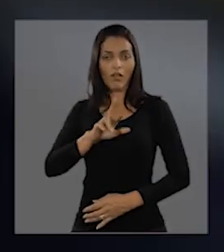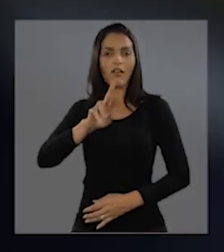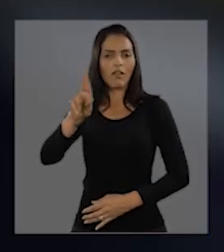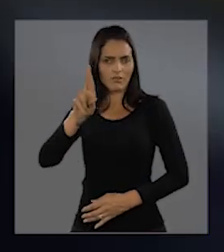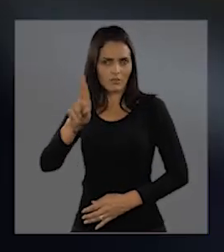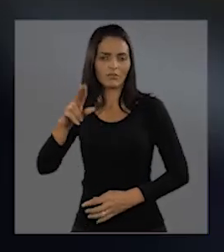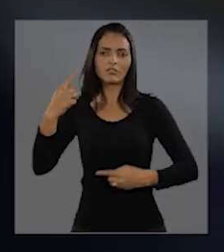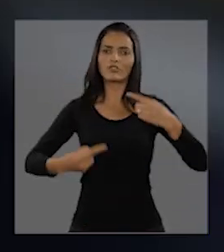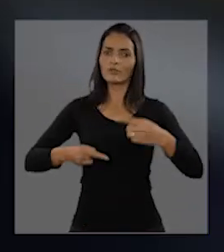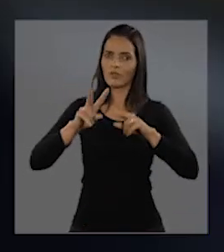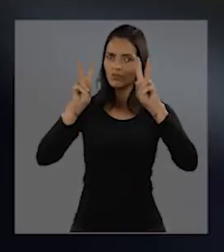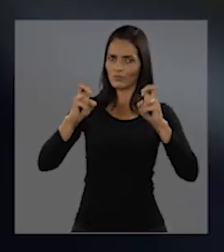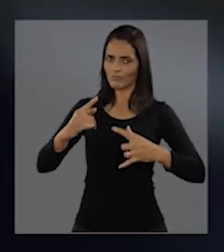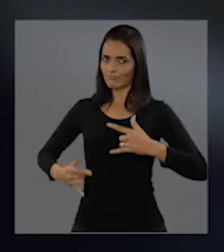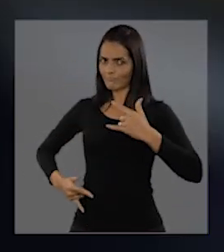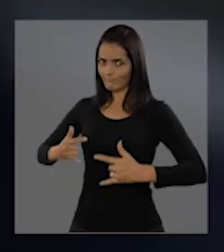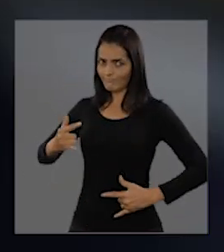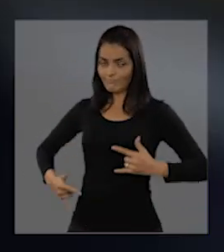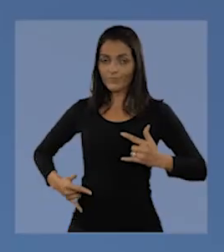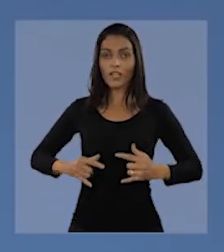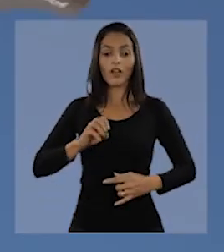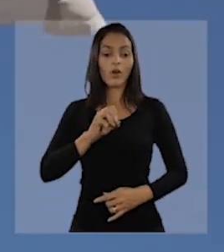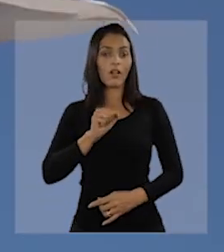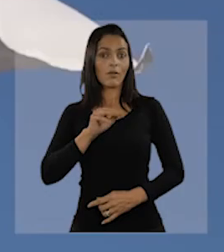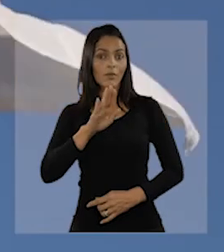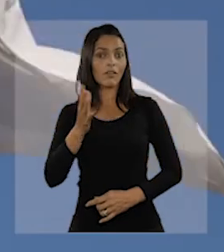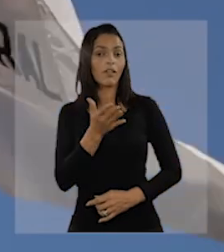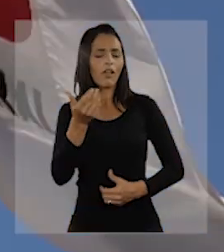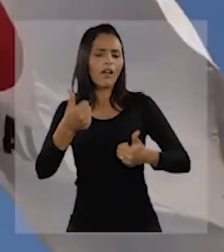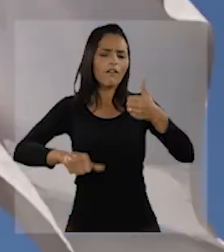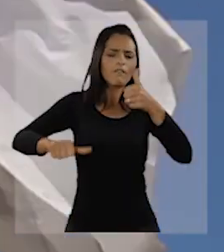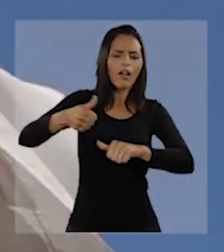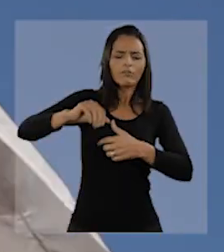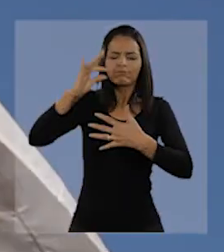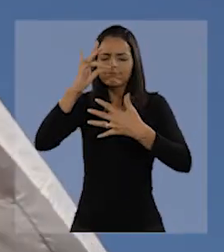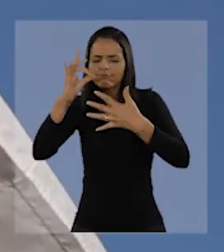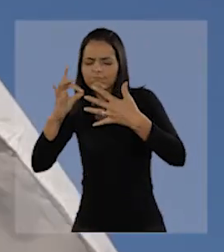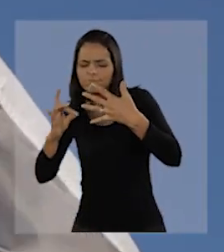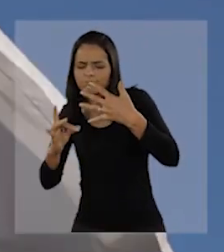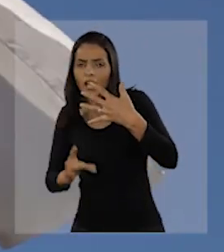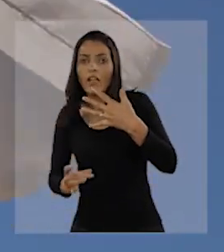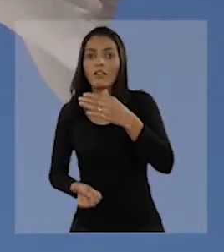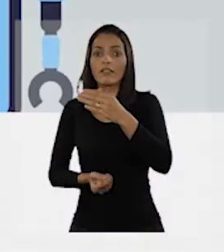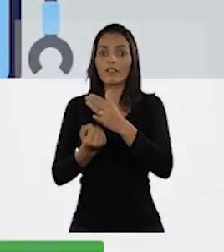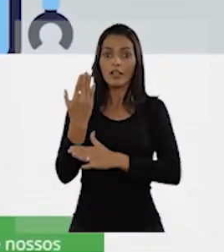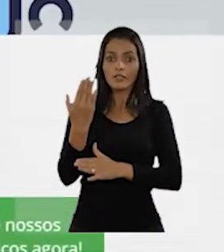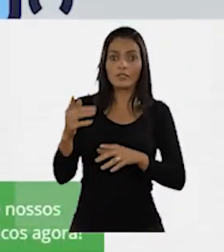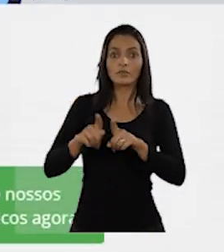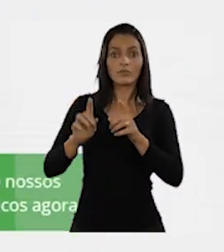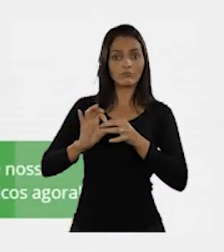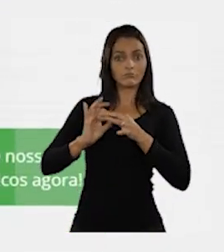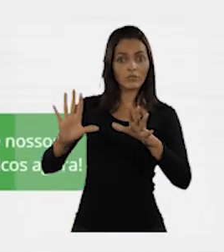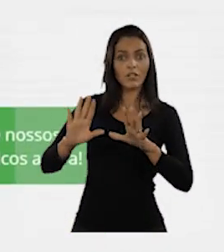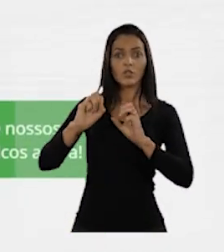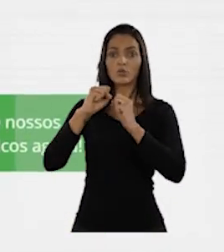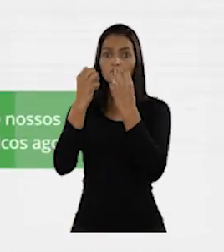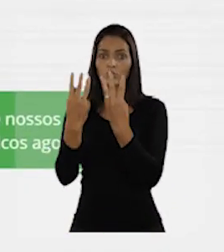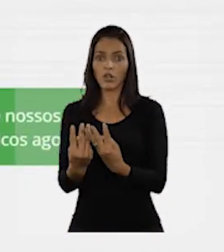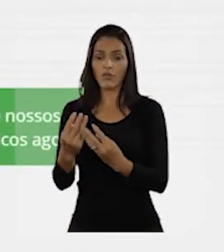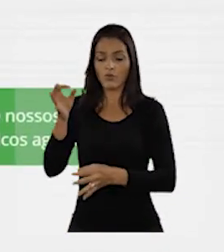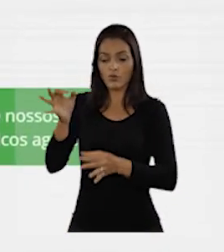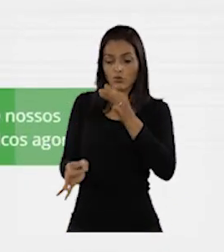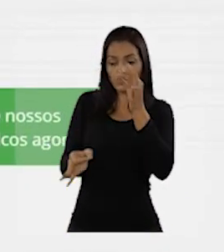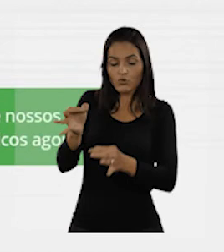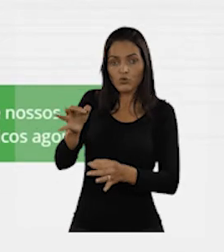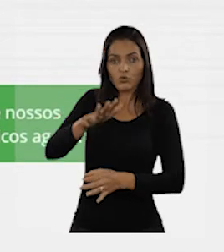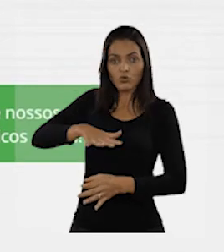Leite Filho para tratar desse assunto. Assim, a Ordem quer avaliar criteriosamente a criação e licença para uso